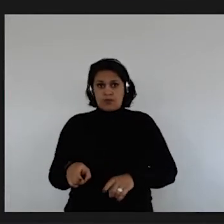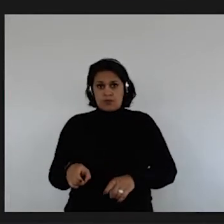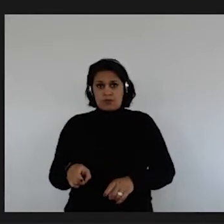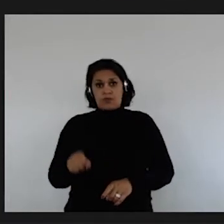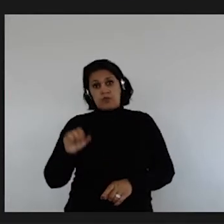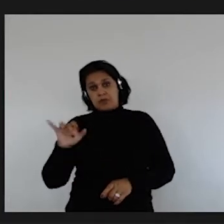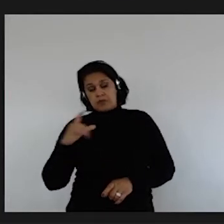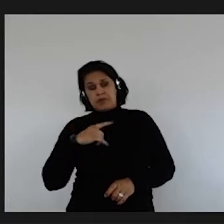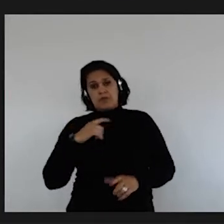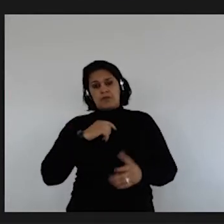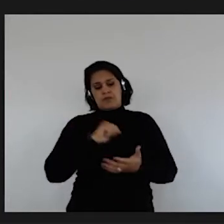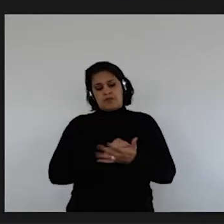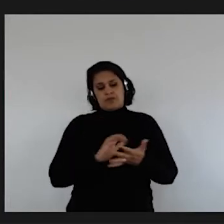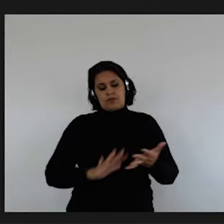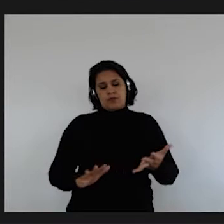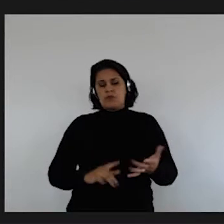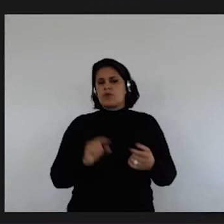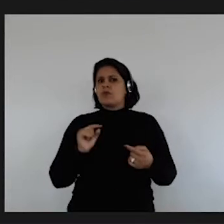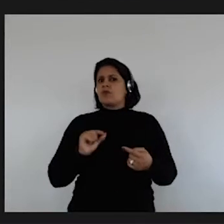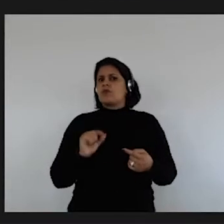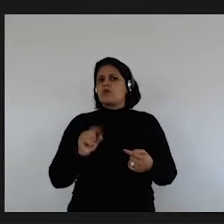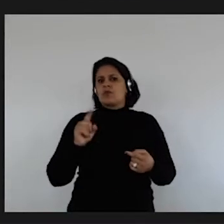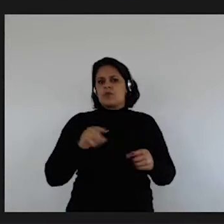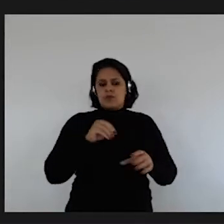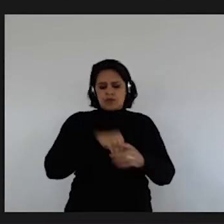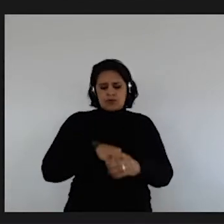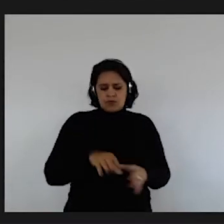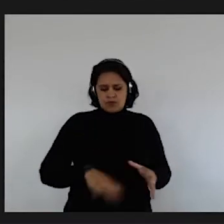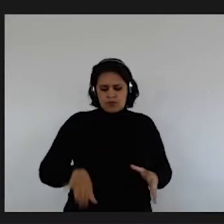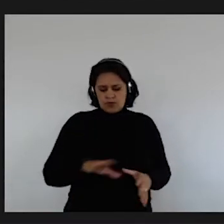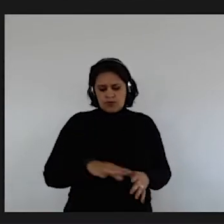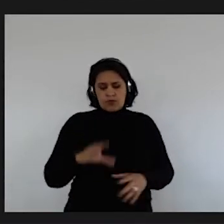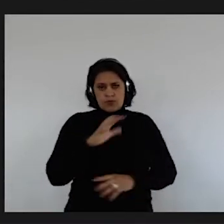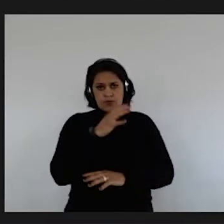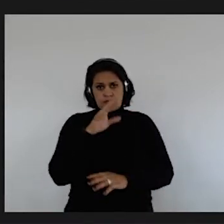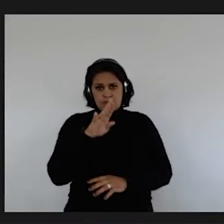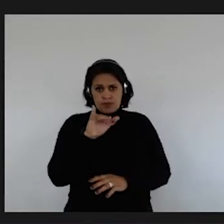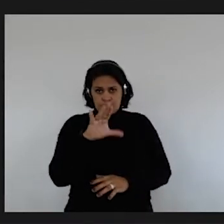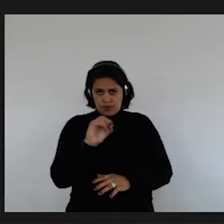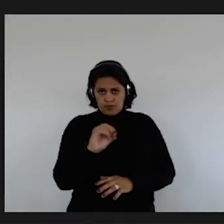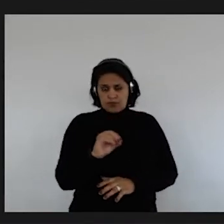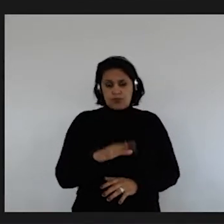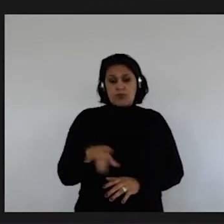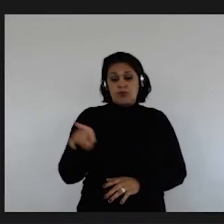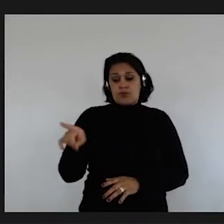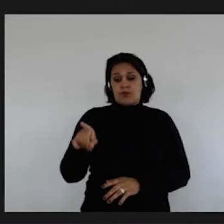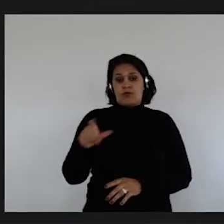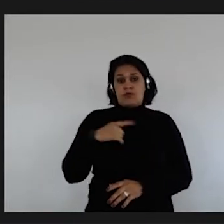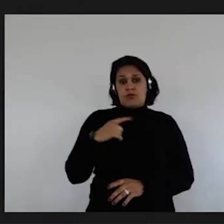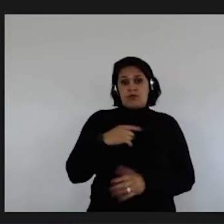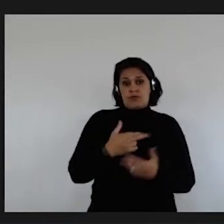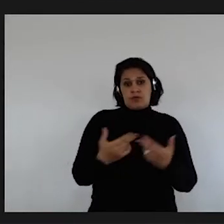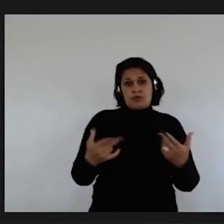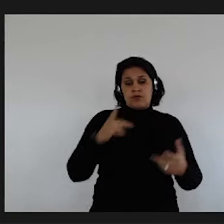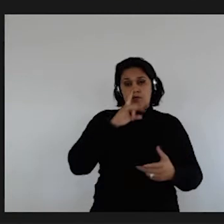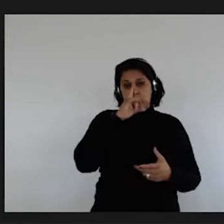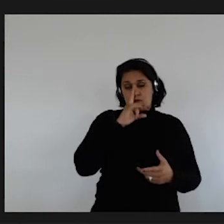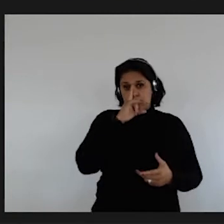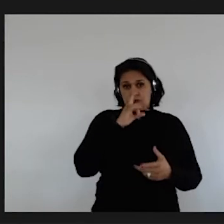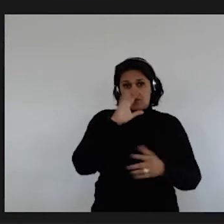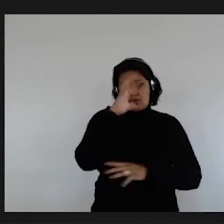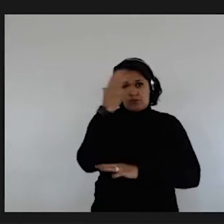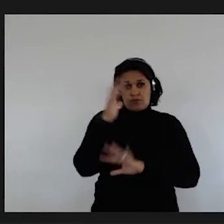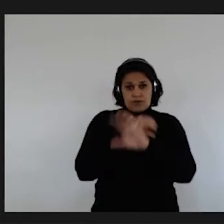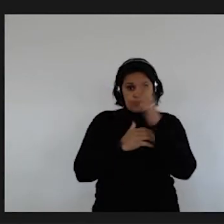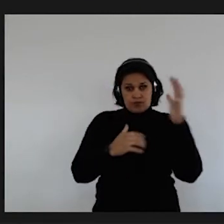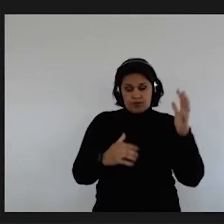atividade agrária é toda aquela que é exercida dentro de um ciclo agrobiológico, onde o produtor sofre as interferências dos riscos correlatos à